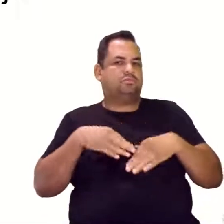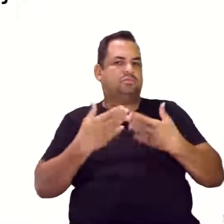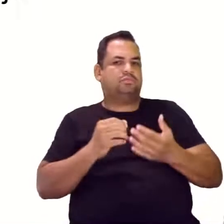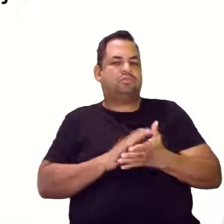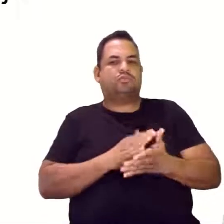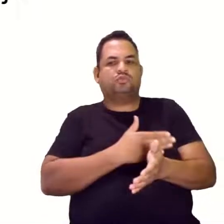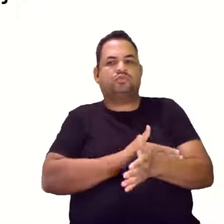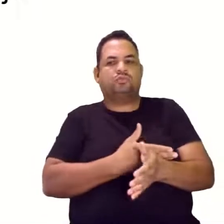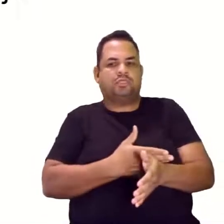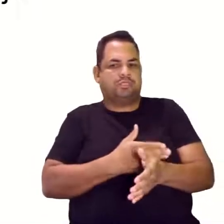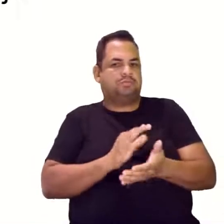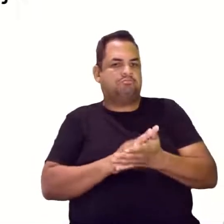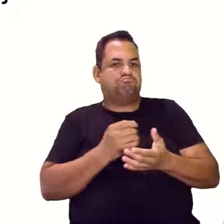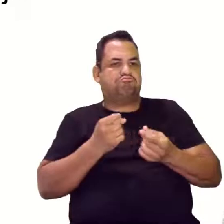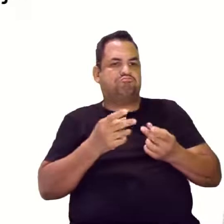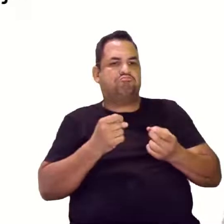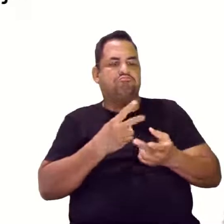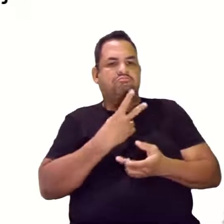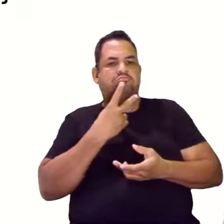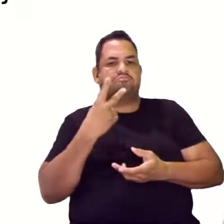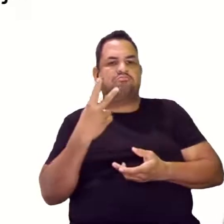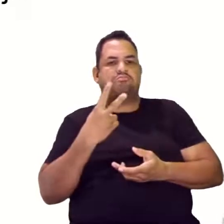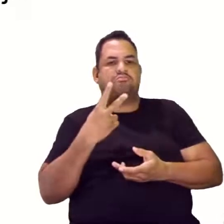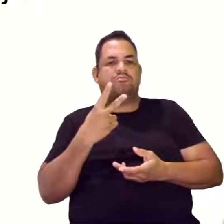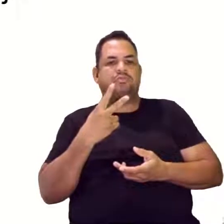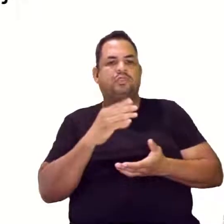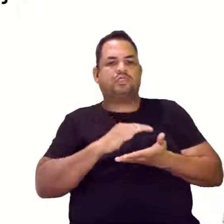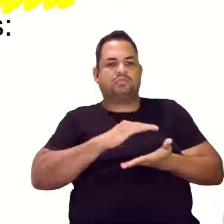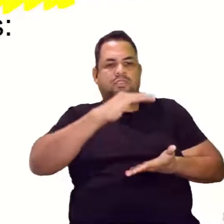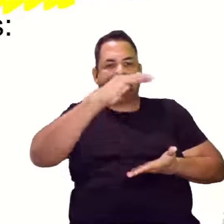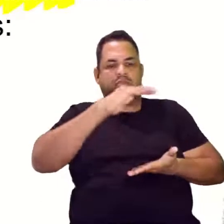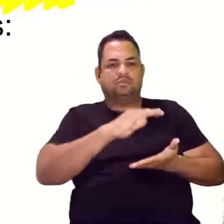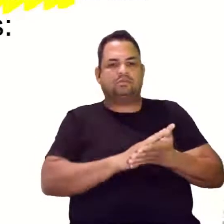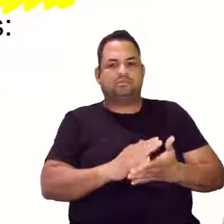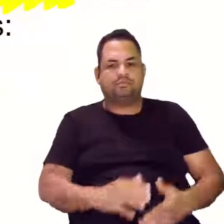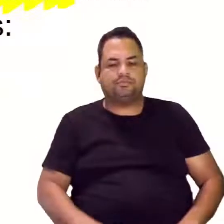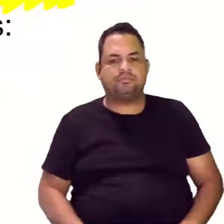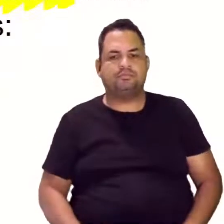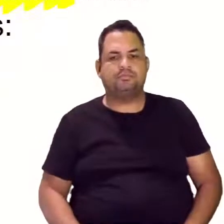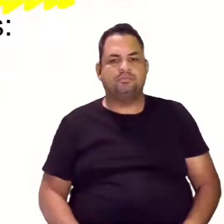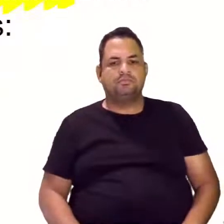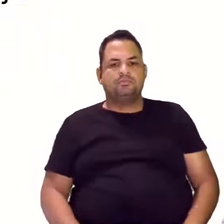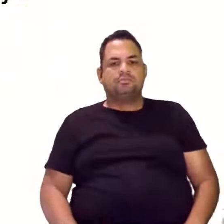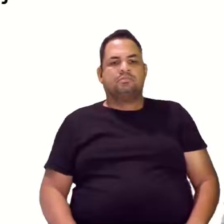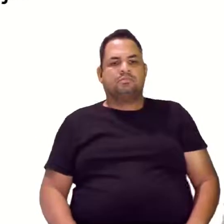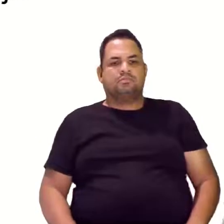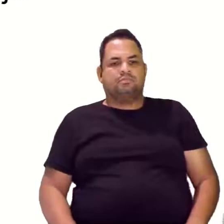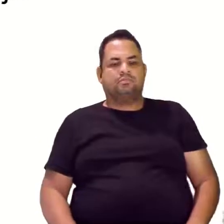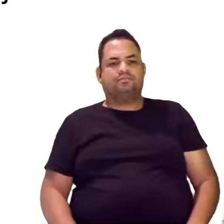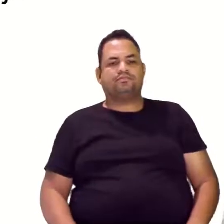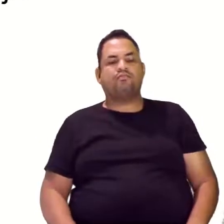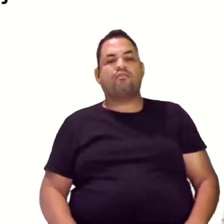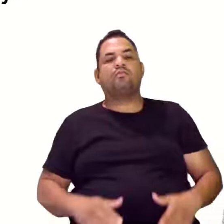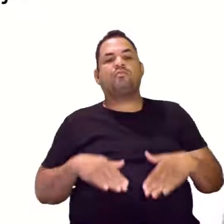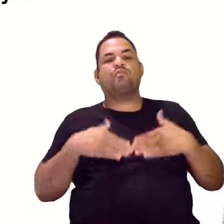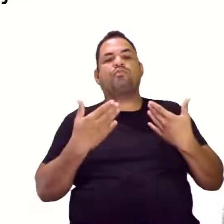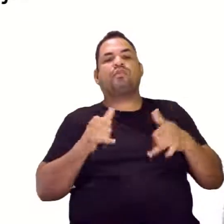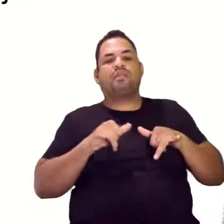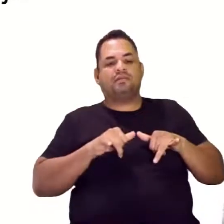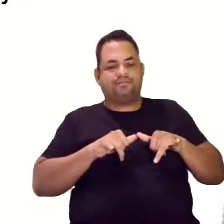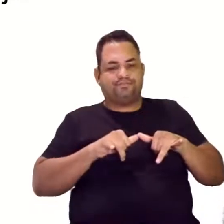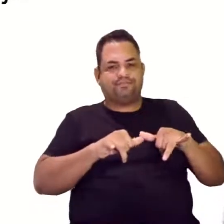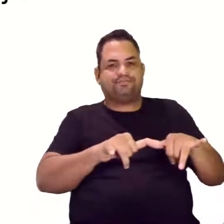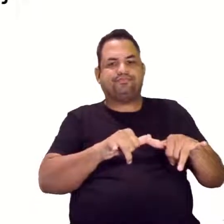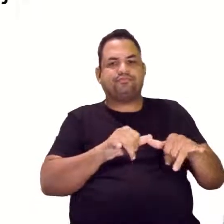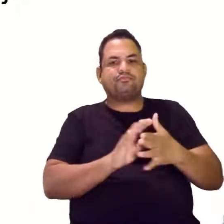2 packs. Então, está falando sempre de 2, né? E um desses supermercados está com o valor correto. A pergunta é, qual é